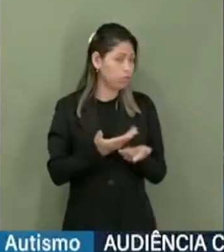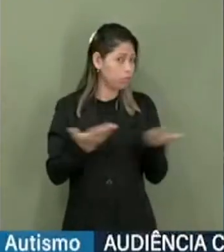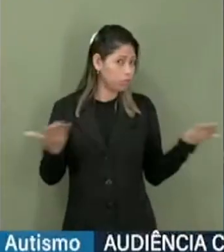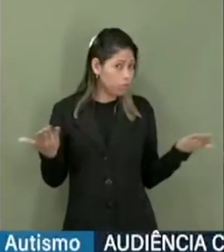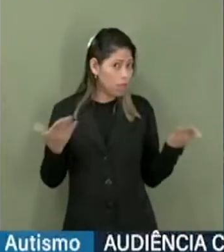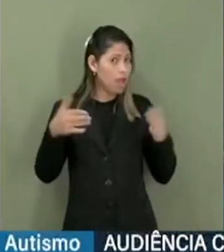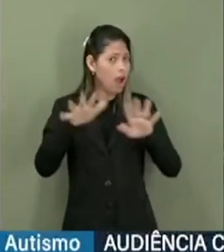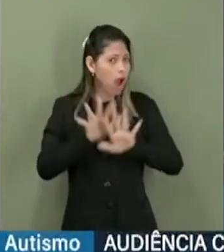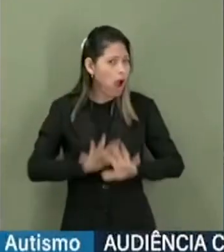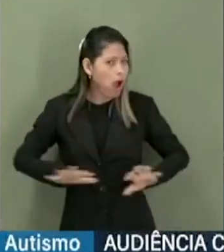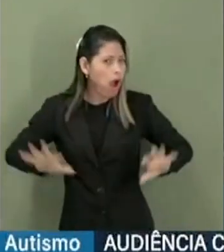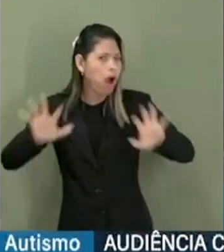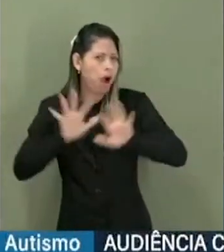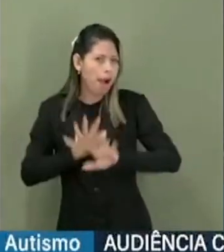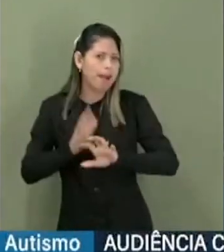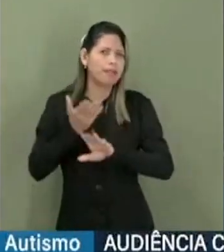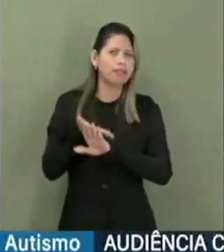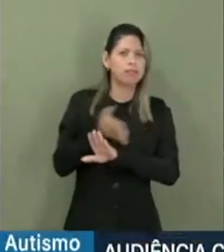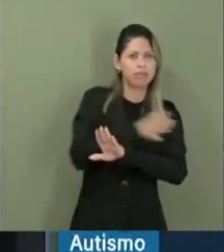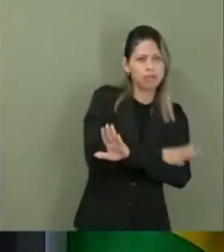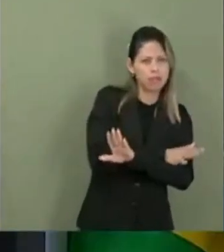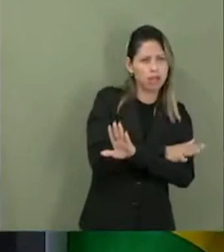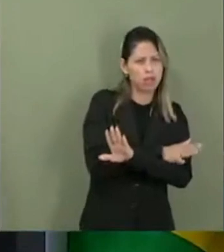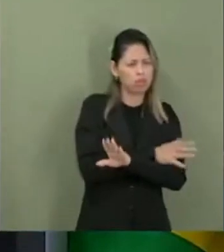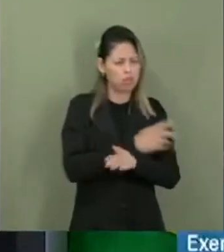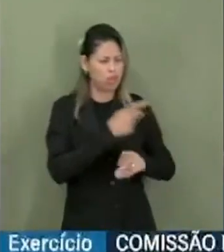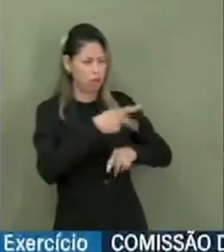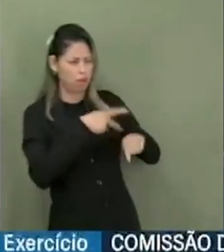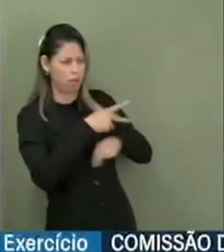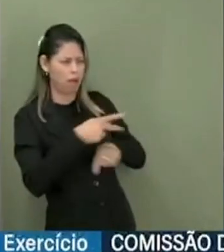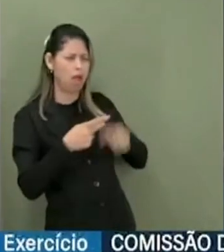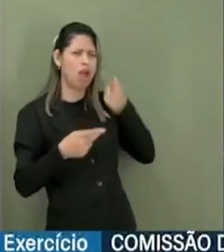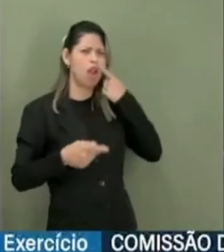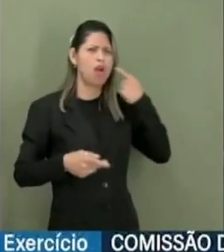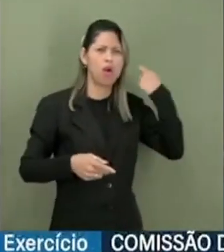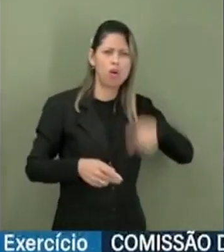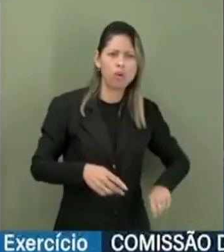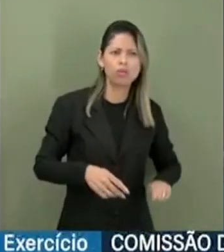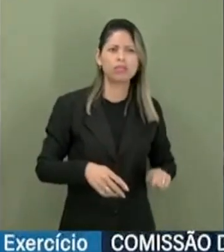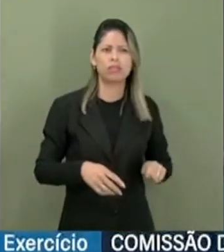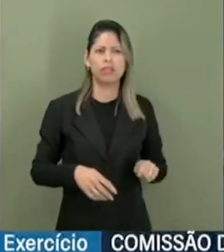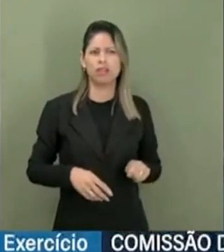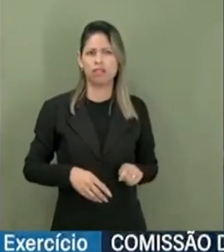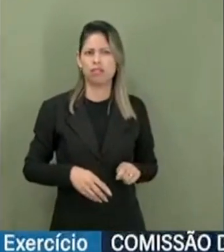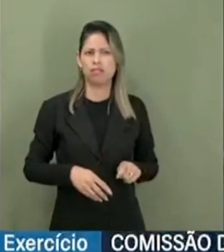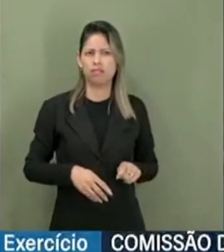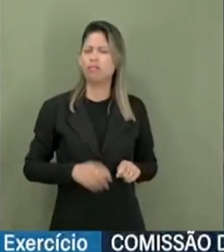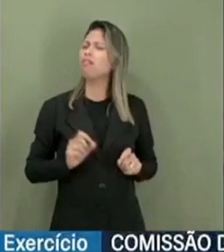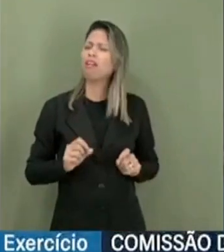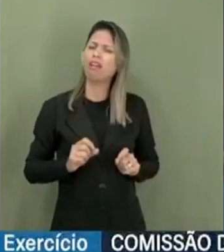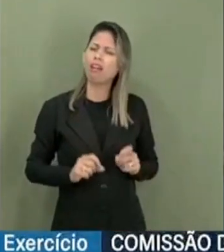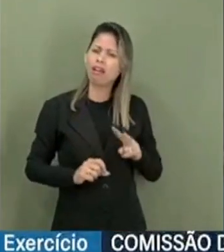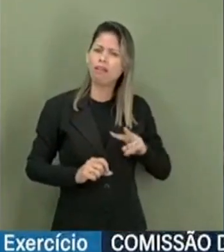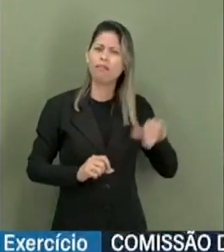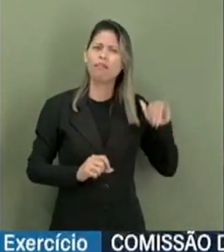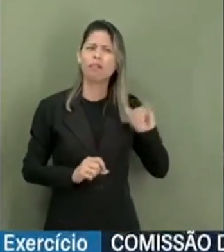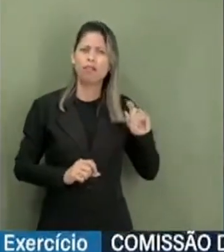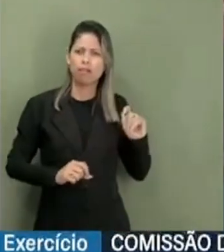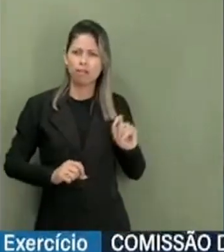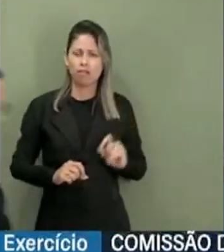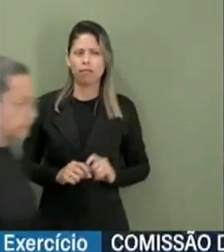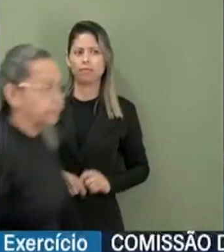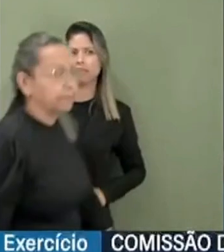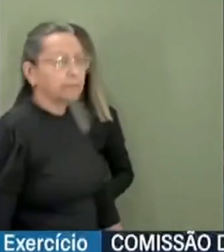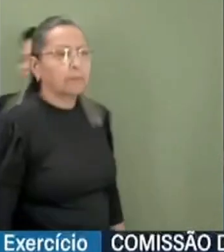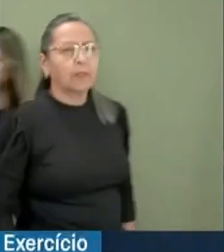o lado da Rússia Quem foi para a Rússia se encontrar com Putin logo